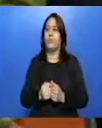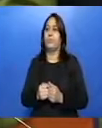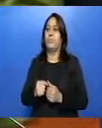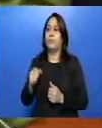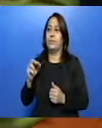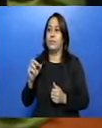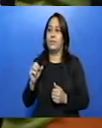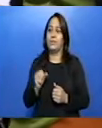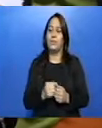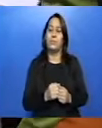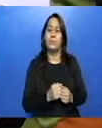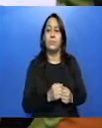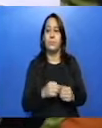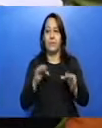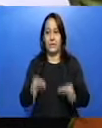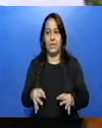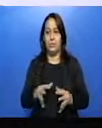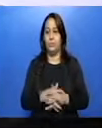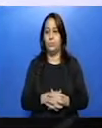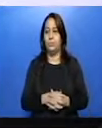Dois S. Certo?